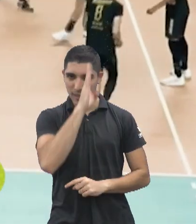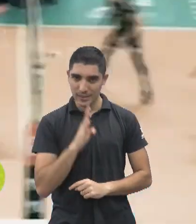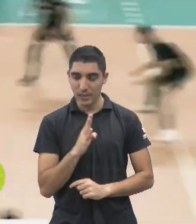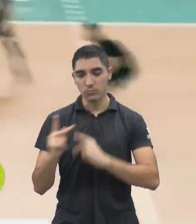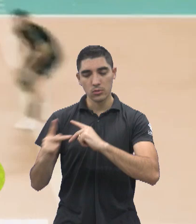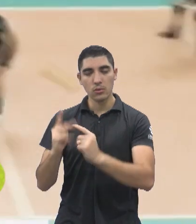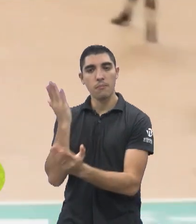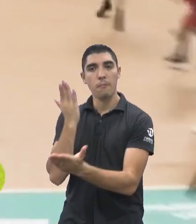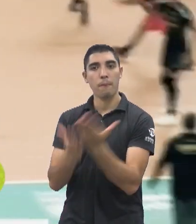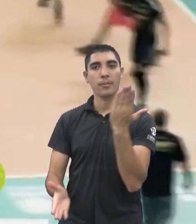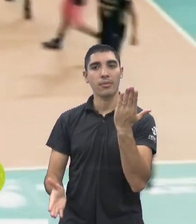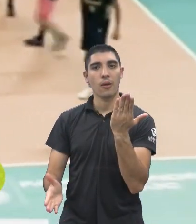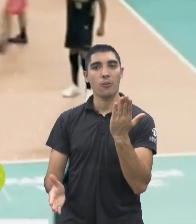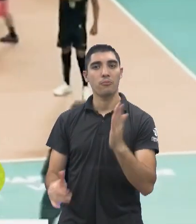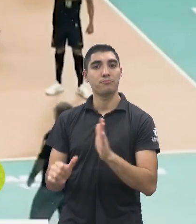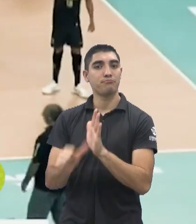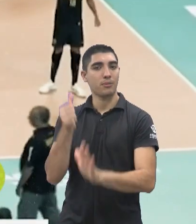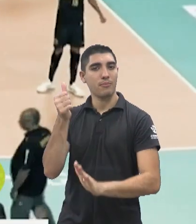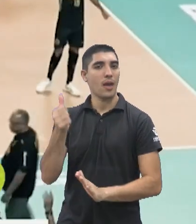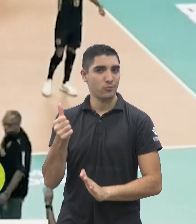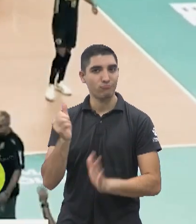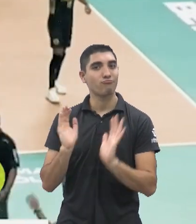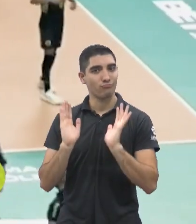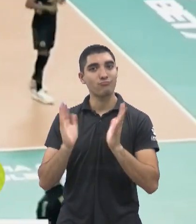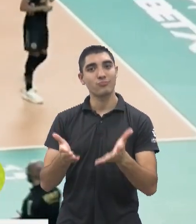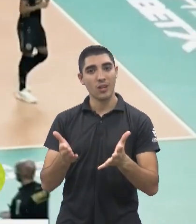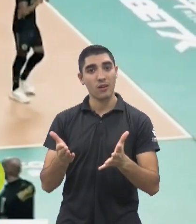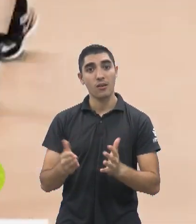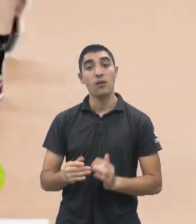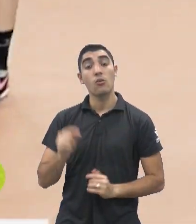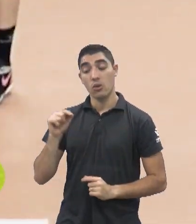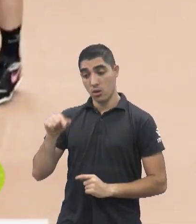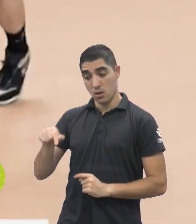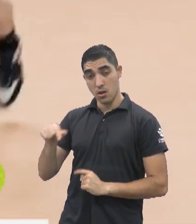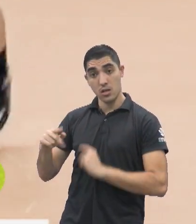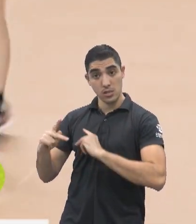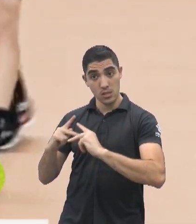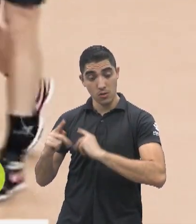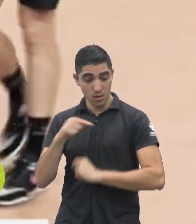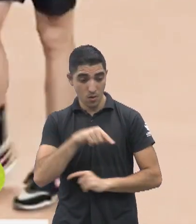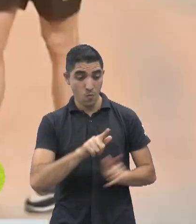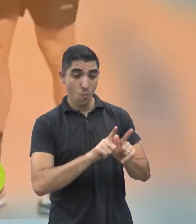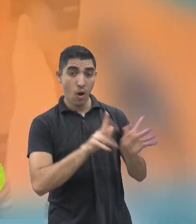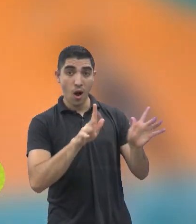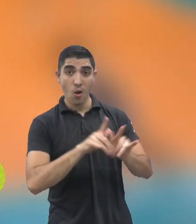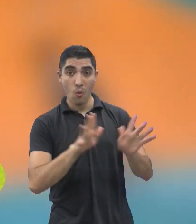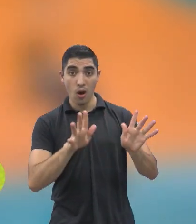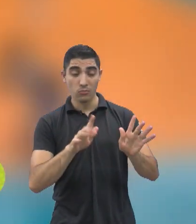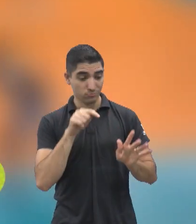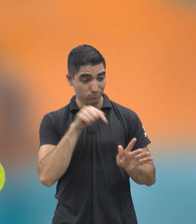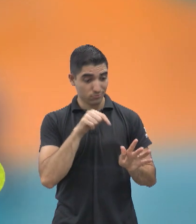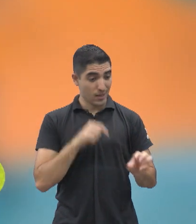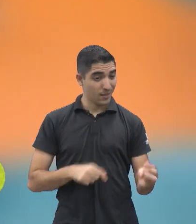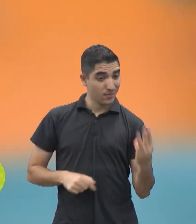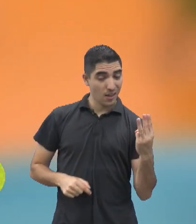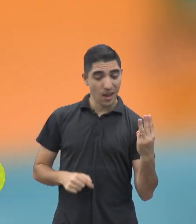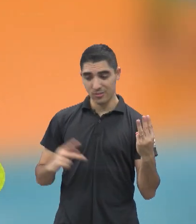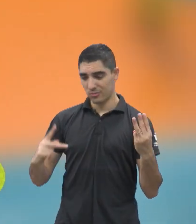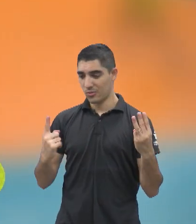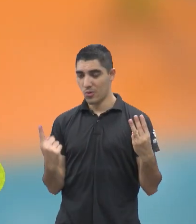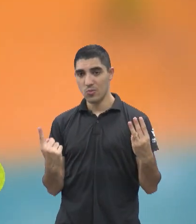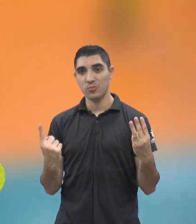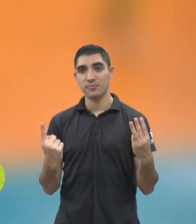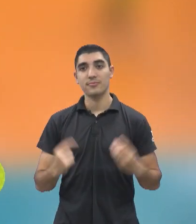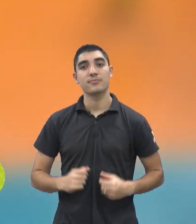jogo válido pela 13ª rodada, contra o Guarulhos, em casa, por 3-1. Mesmo com um revés, a